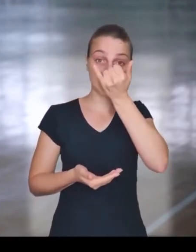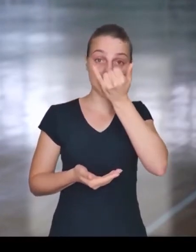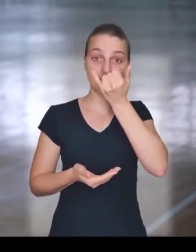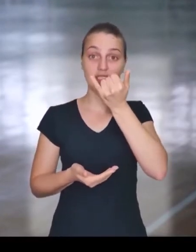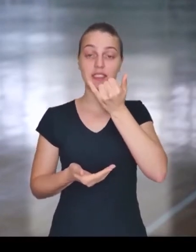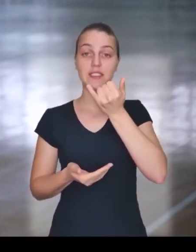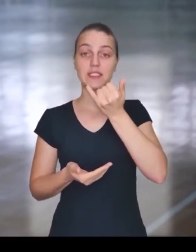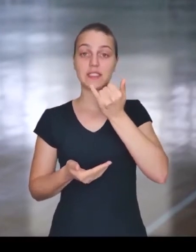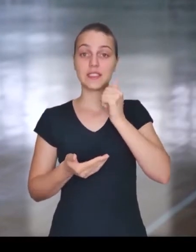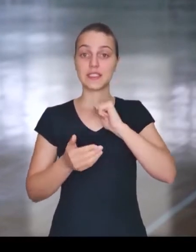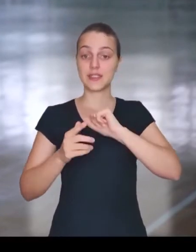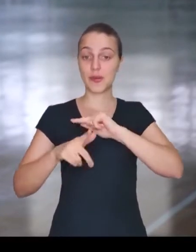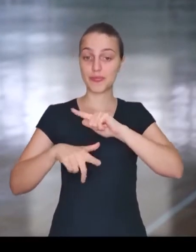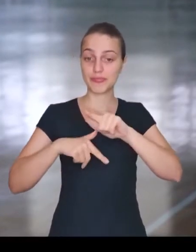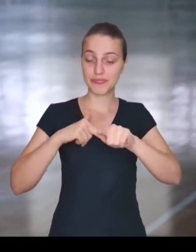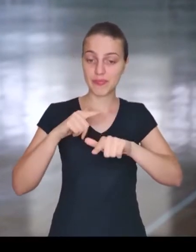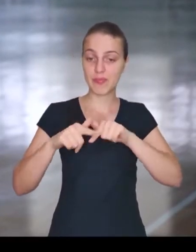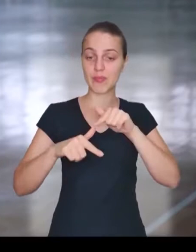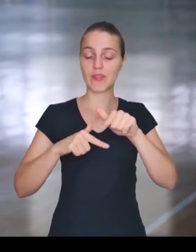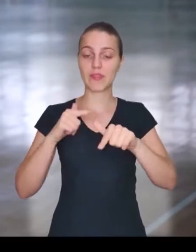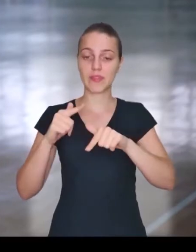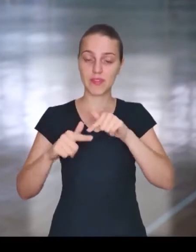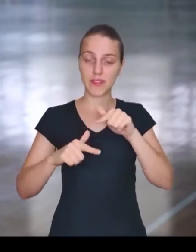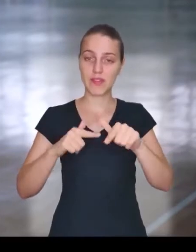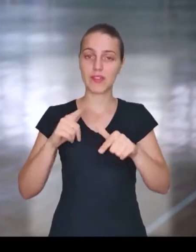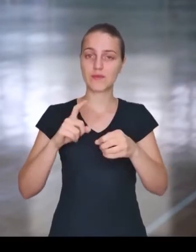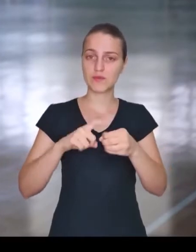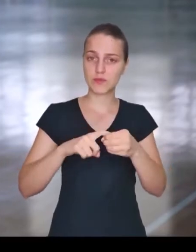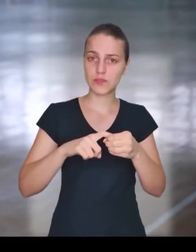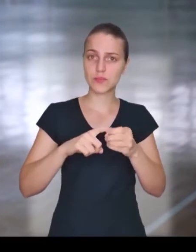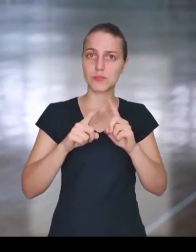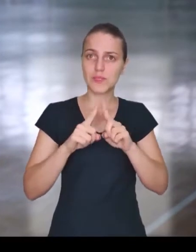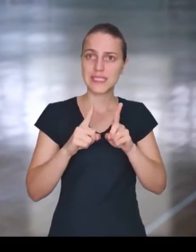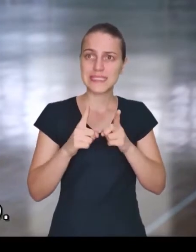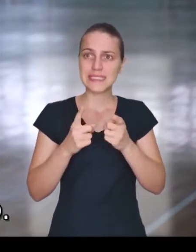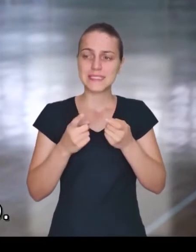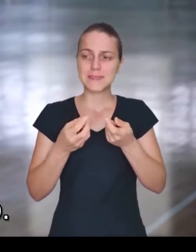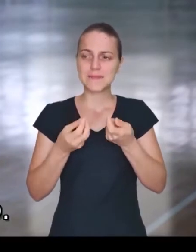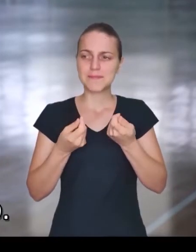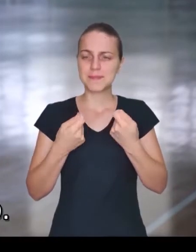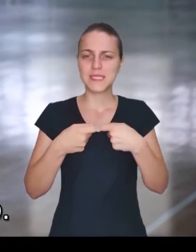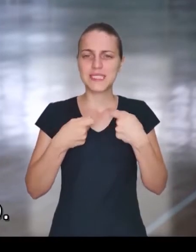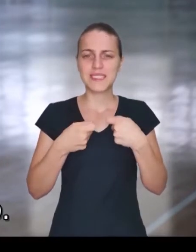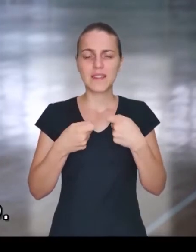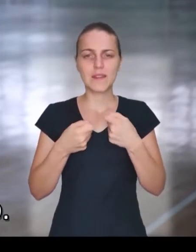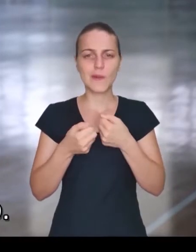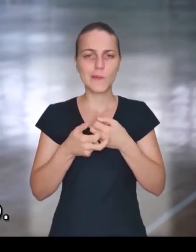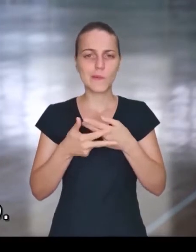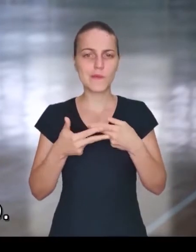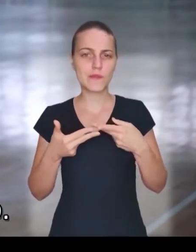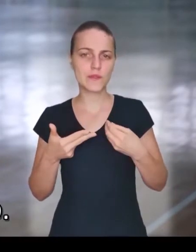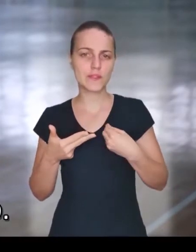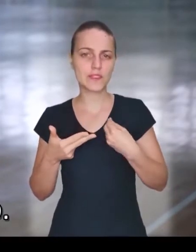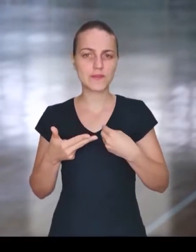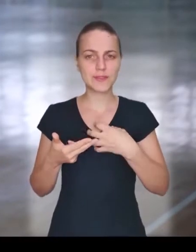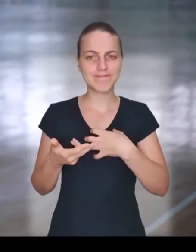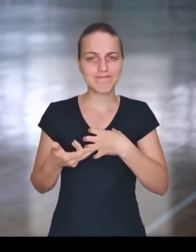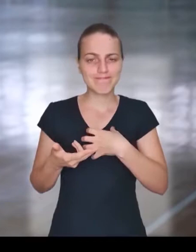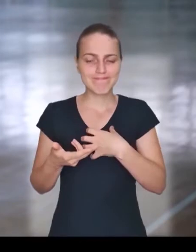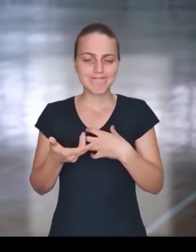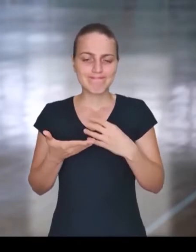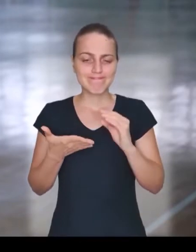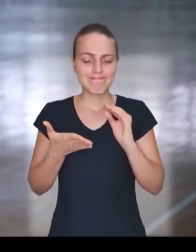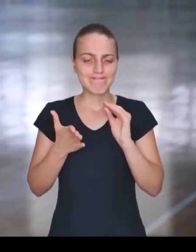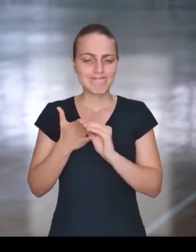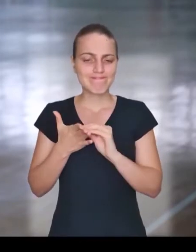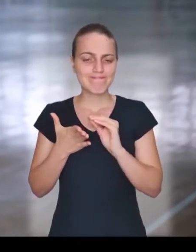trabalhar, né, como eu falei, ainda faltava algo na minha vida ainda, né, tipo, voltar a praticar esporte, que eu sempre fui muito ativo.